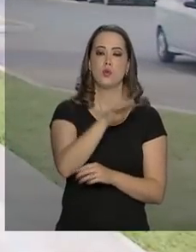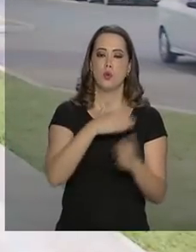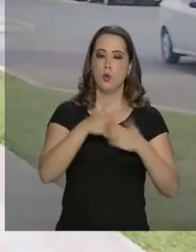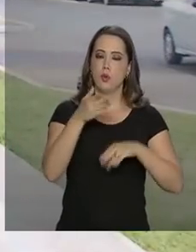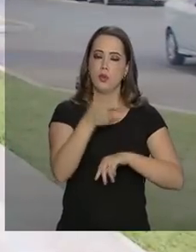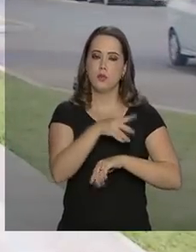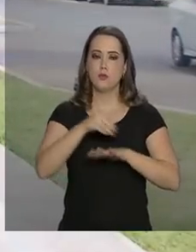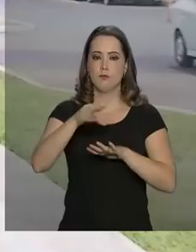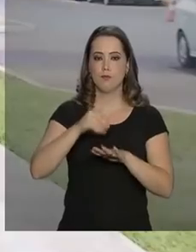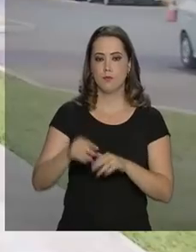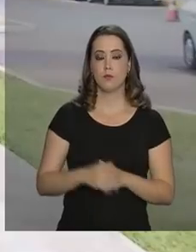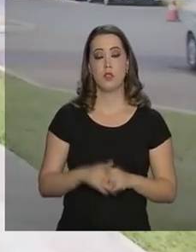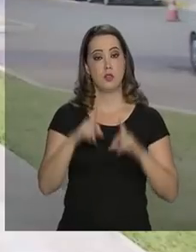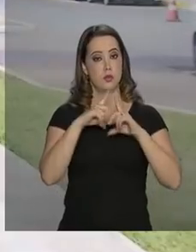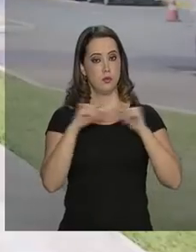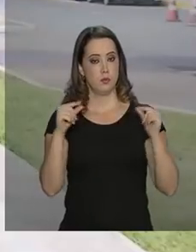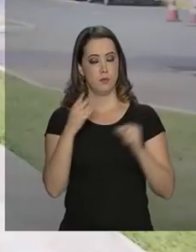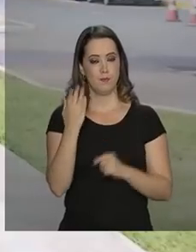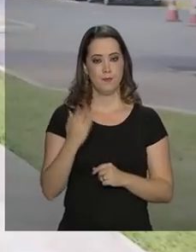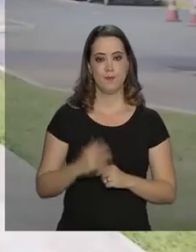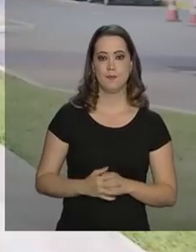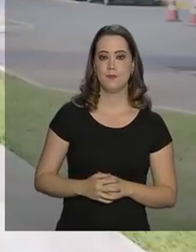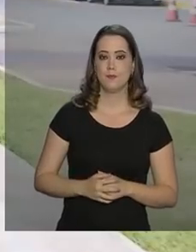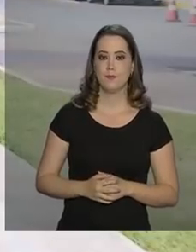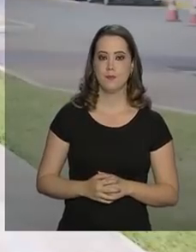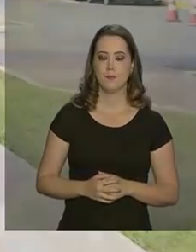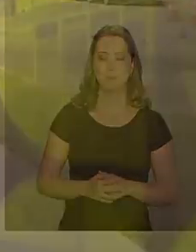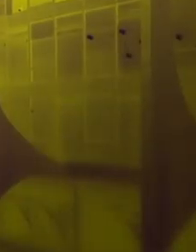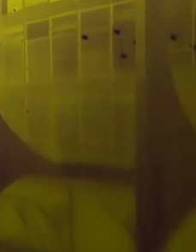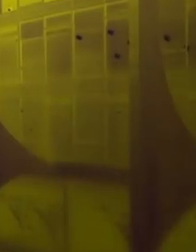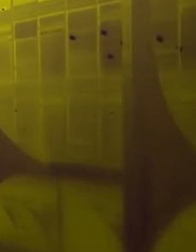momento com mais informações de Brasília Pablo